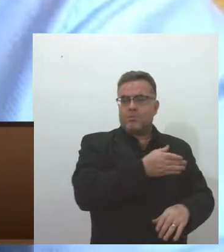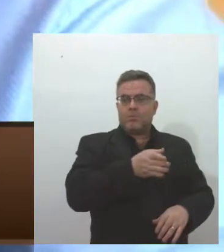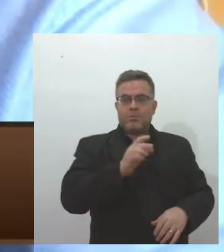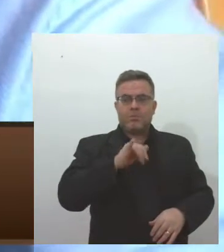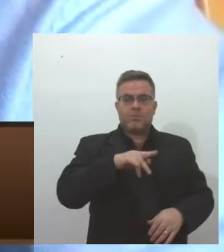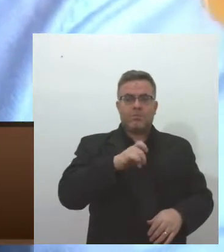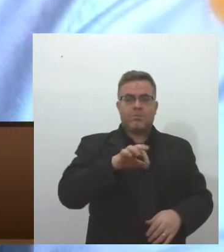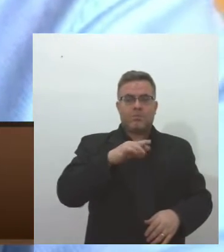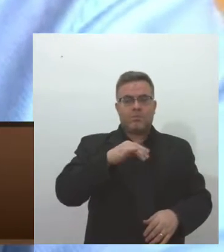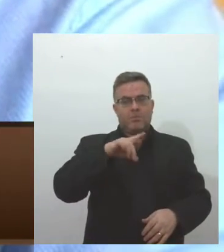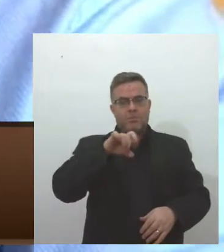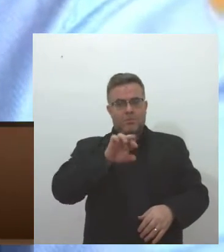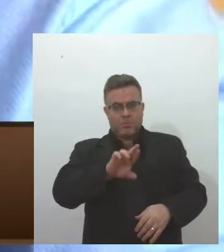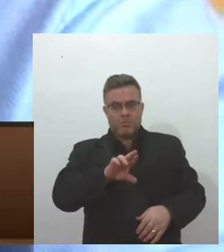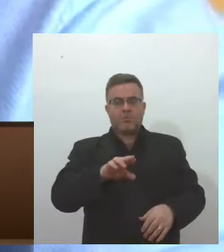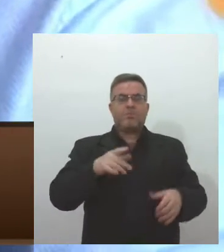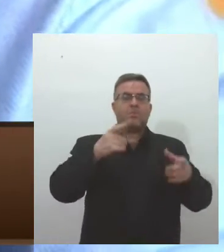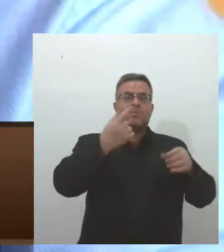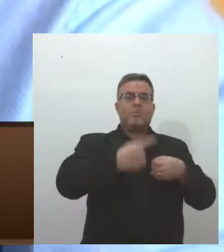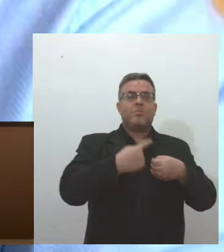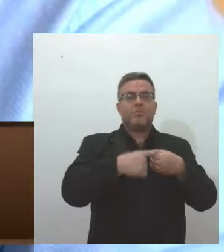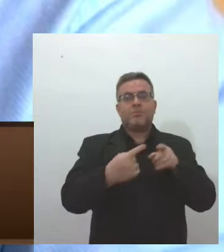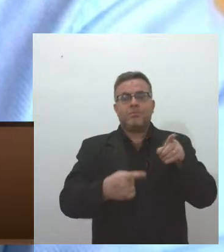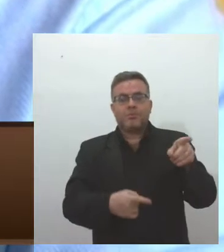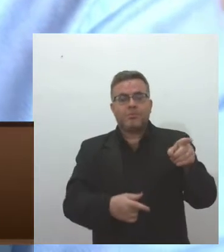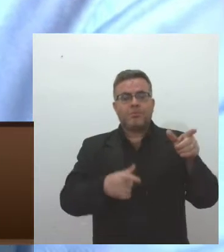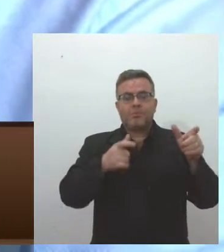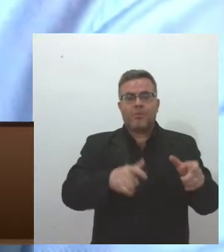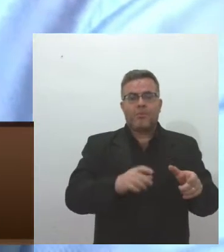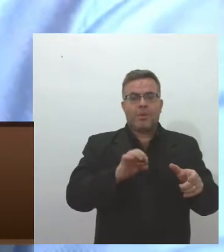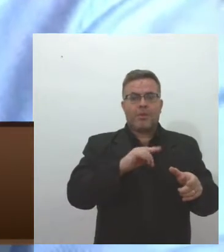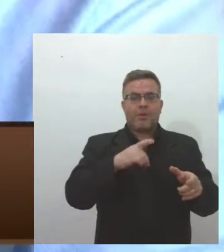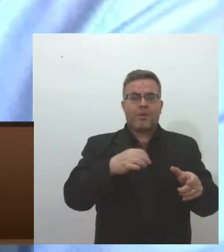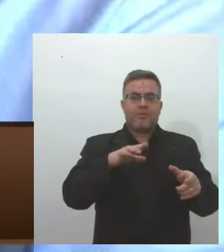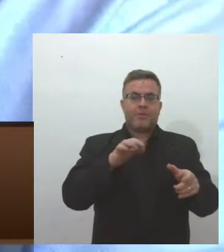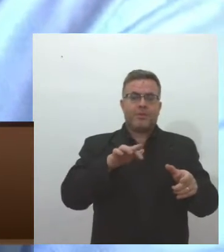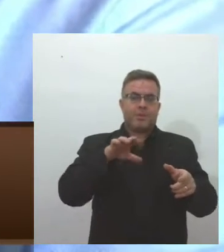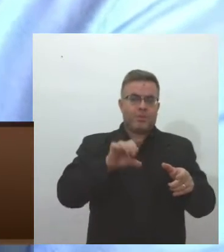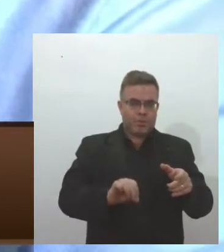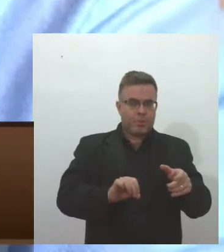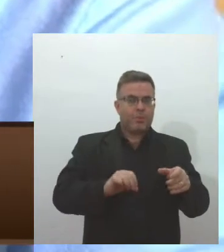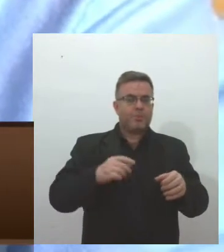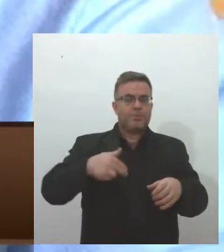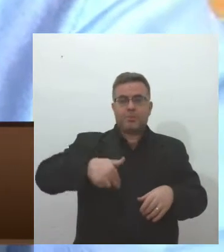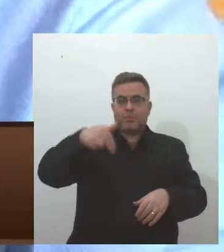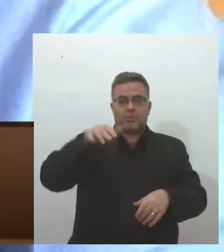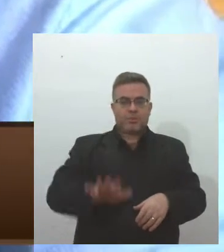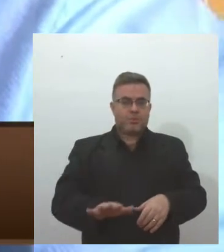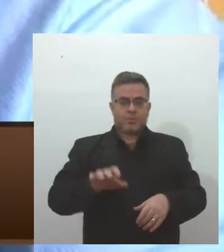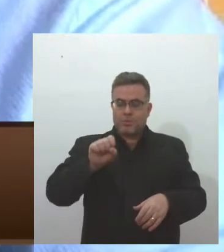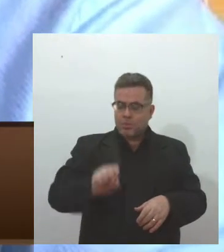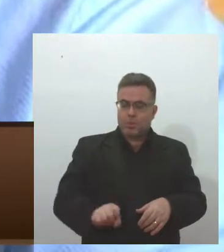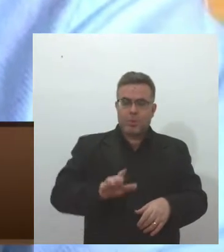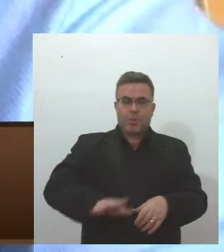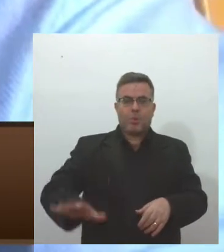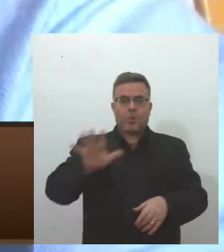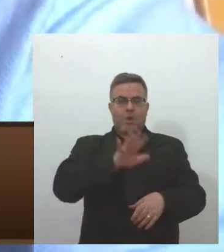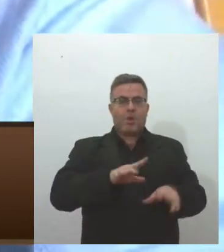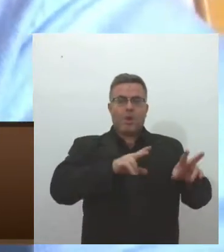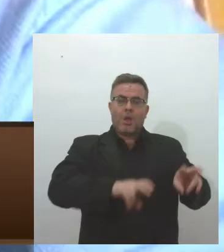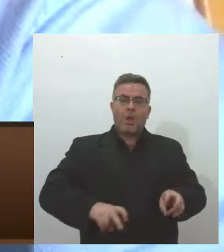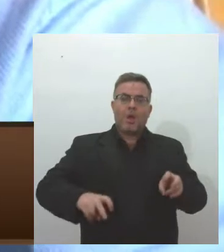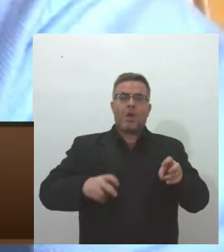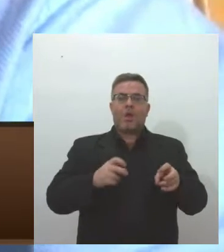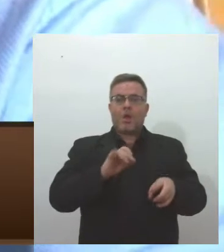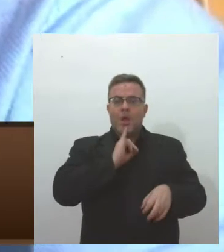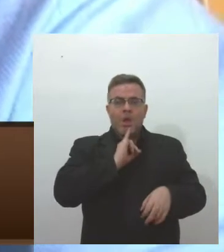né, ali em Santana do São Francisco, o litoral norte todo, o litoral sul, as Serras de Itabaiana, a Rota